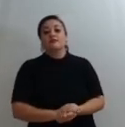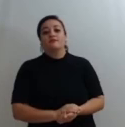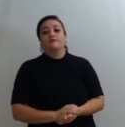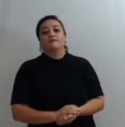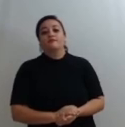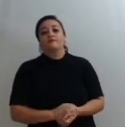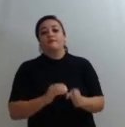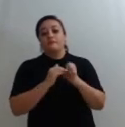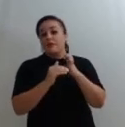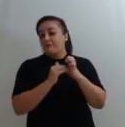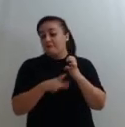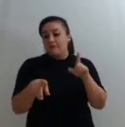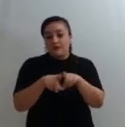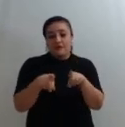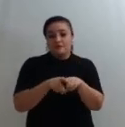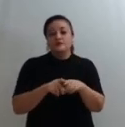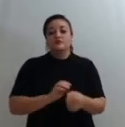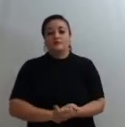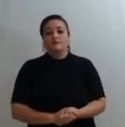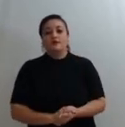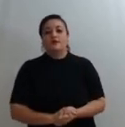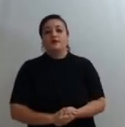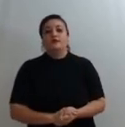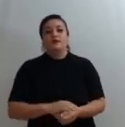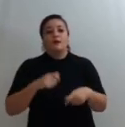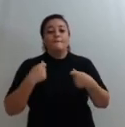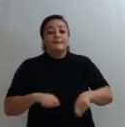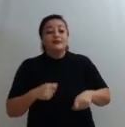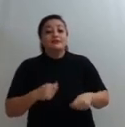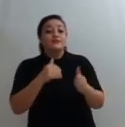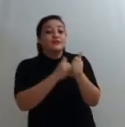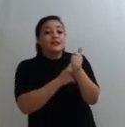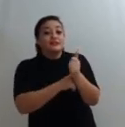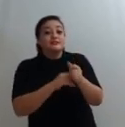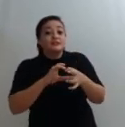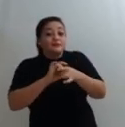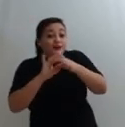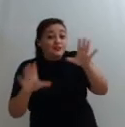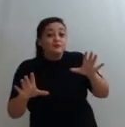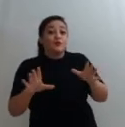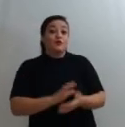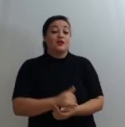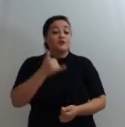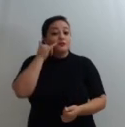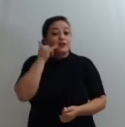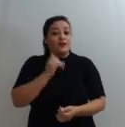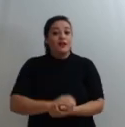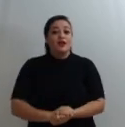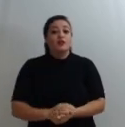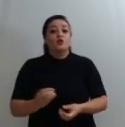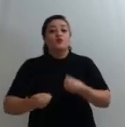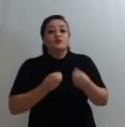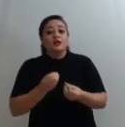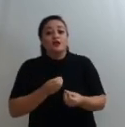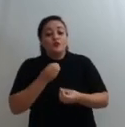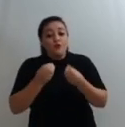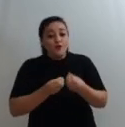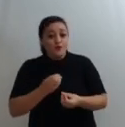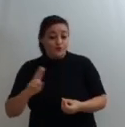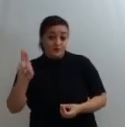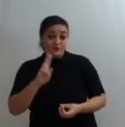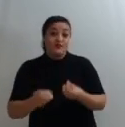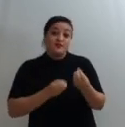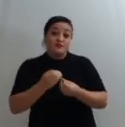da autoridade coatora sem desbloqueio dos aparelhos para uso como prova do material apreendido. Na verdade, sequer necessária seria a